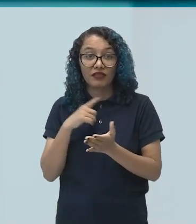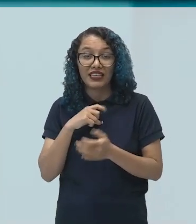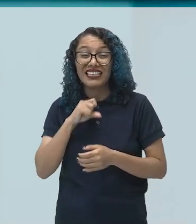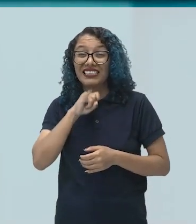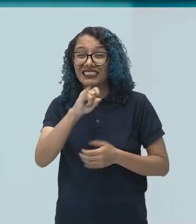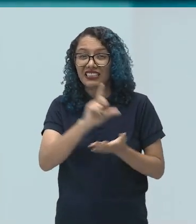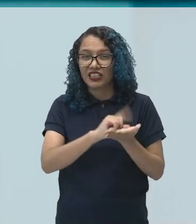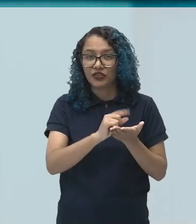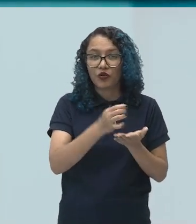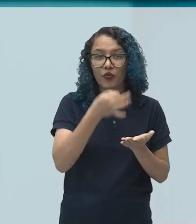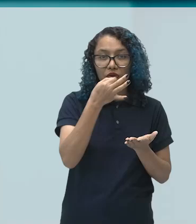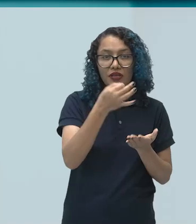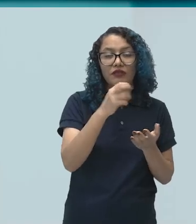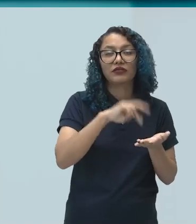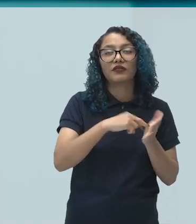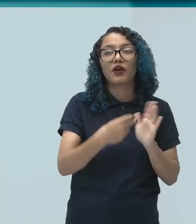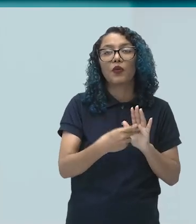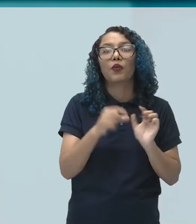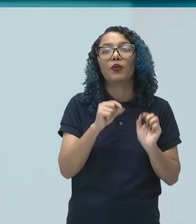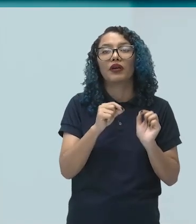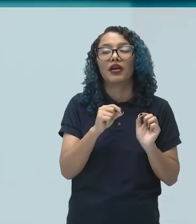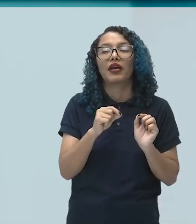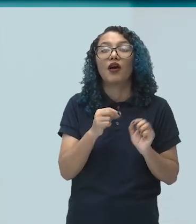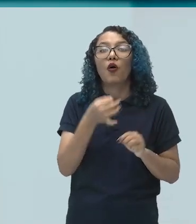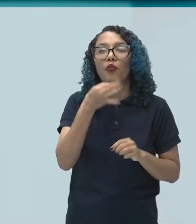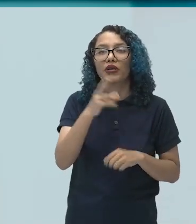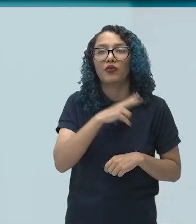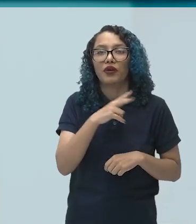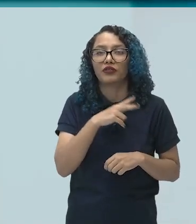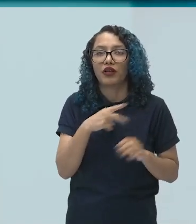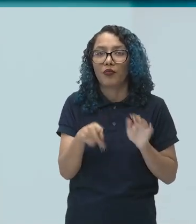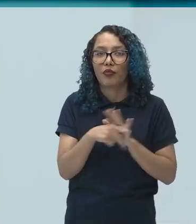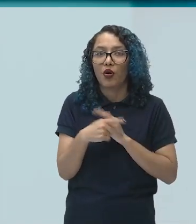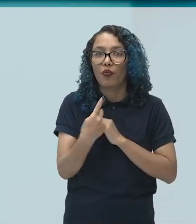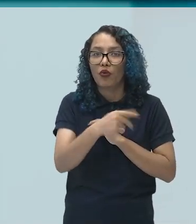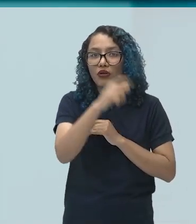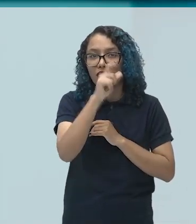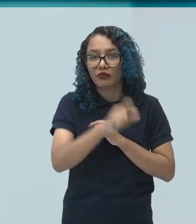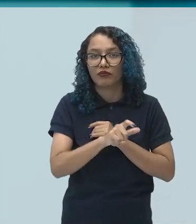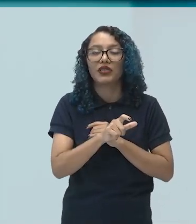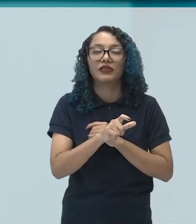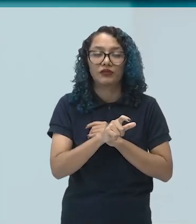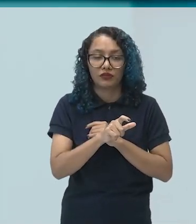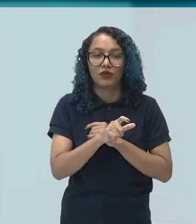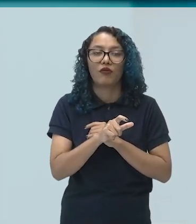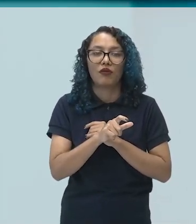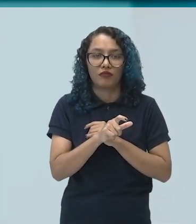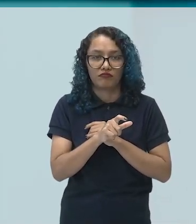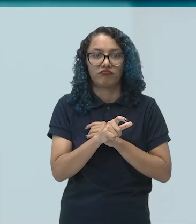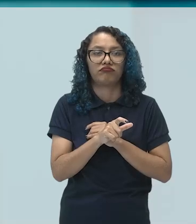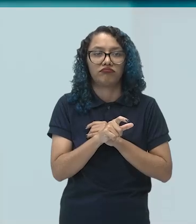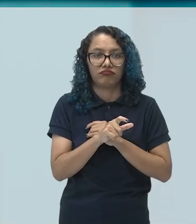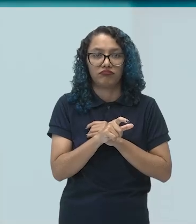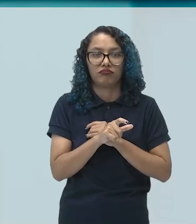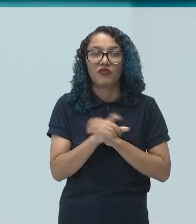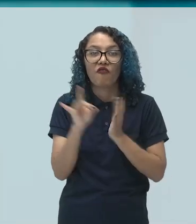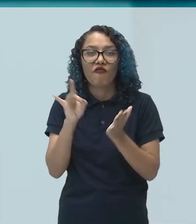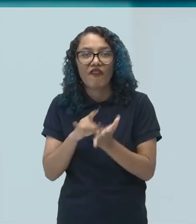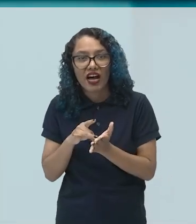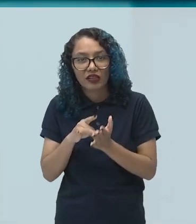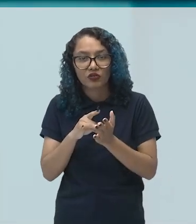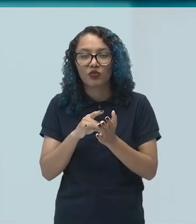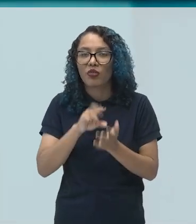opinião particular de alguém, não é um fato evidentemente acontecido, tá? Então,